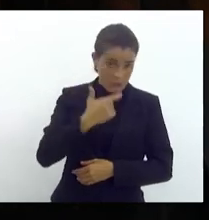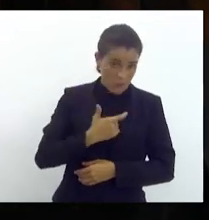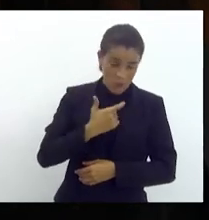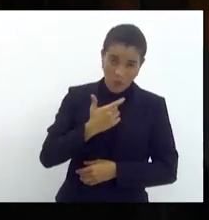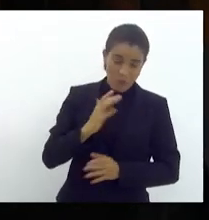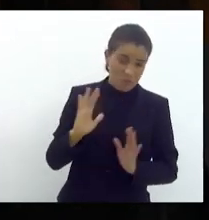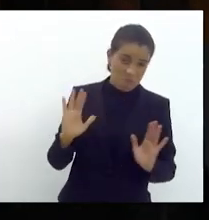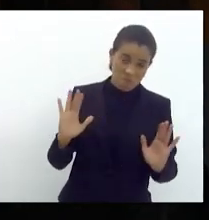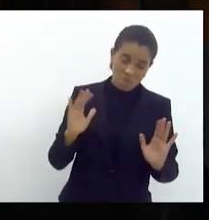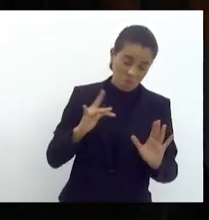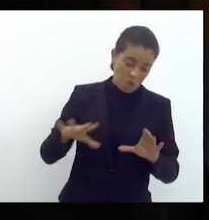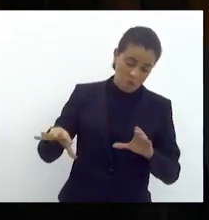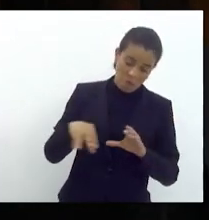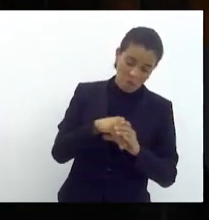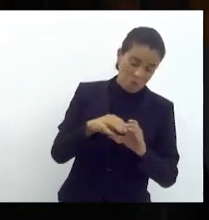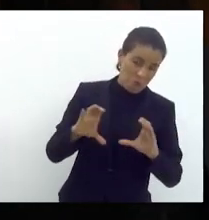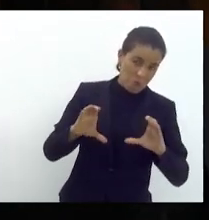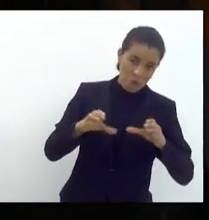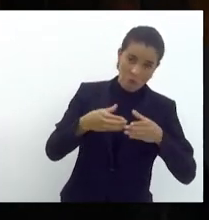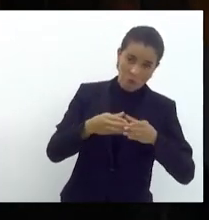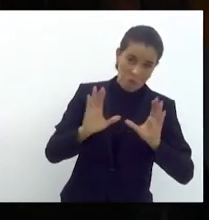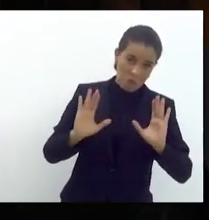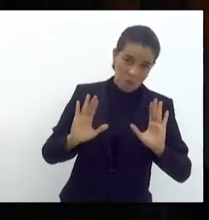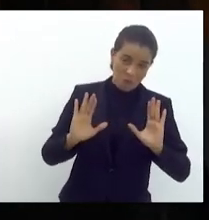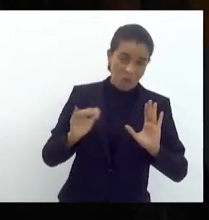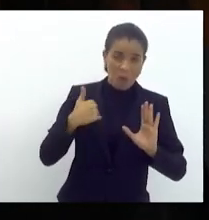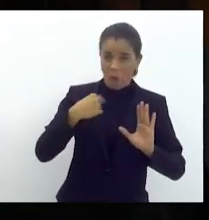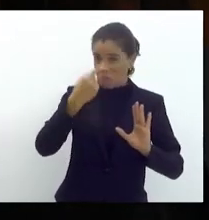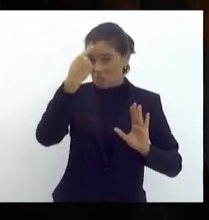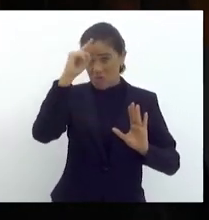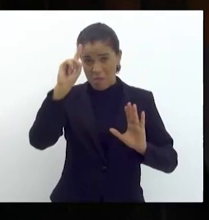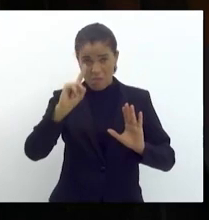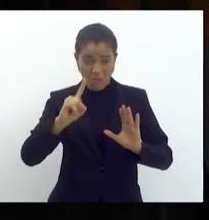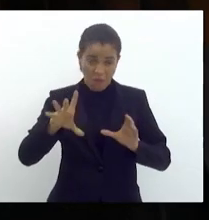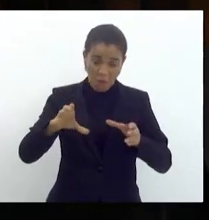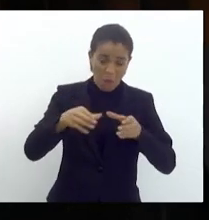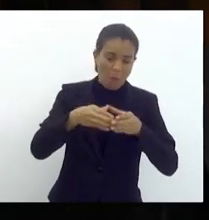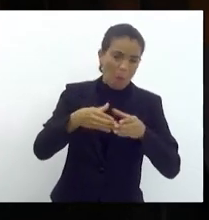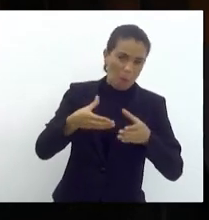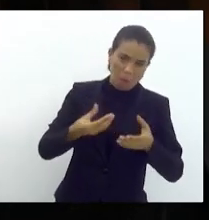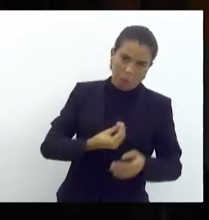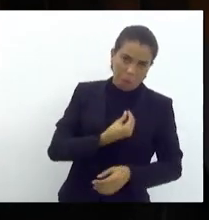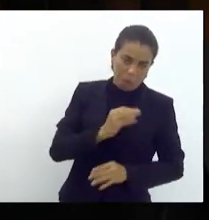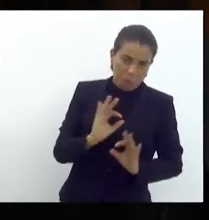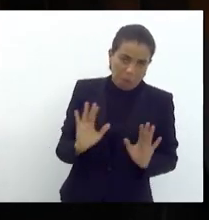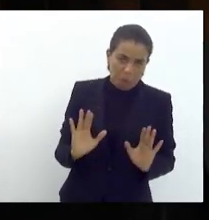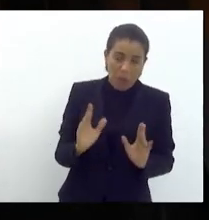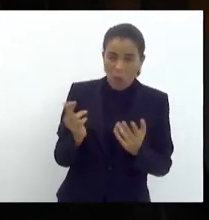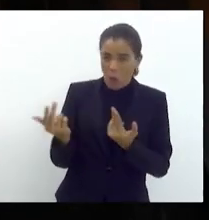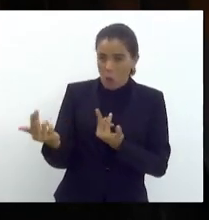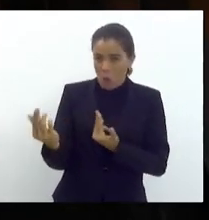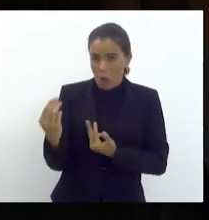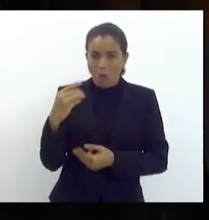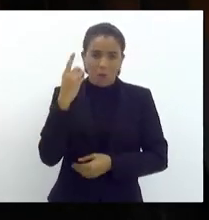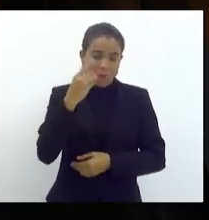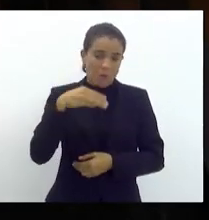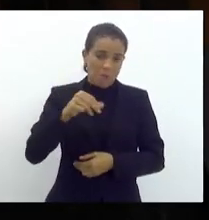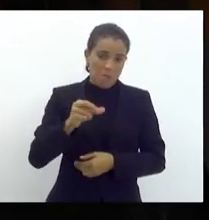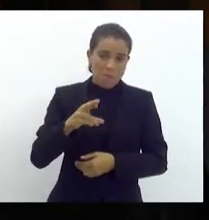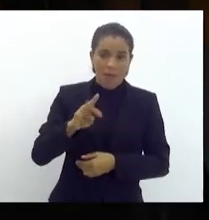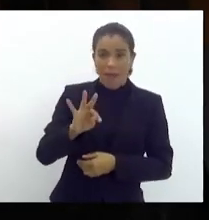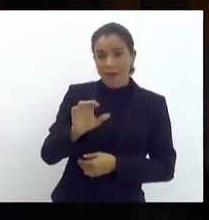não pertence a esse grupo nem sabia que ele existia aconteceu mesmo com a deputada Marta Rocha